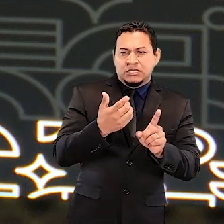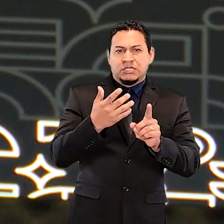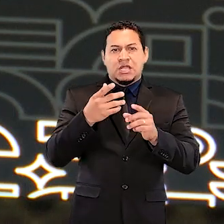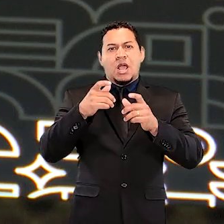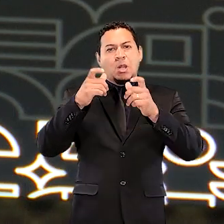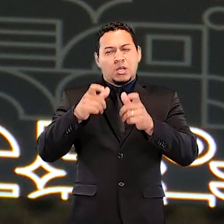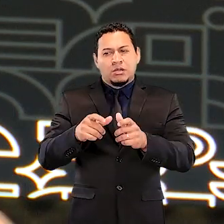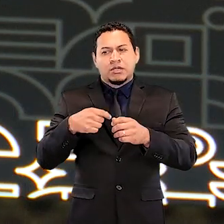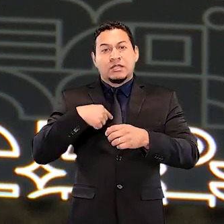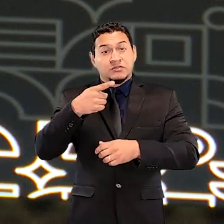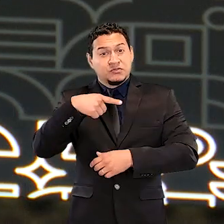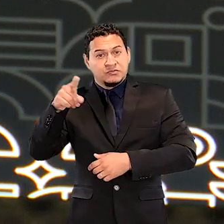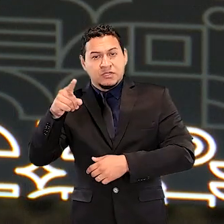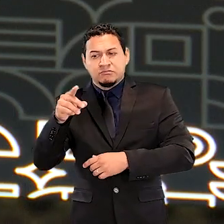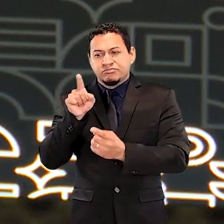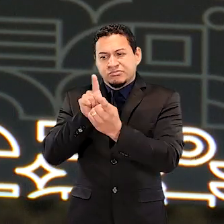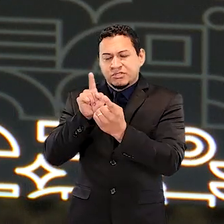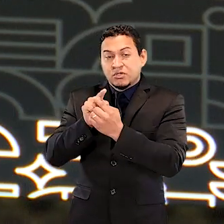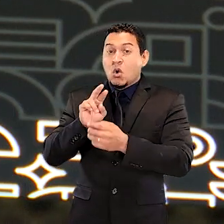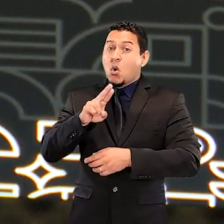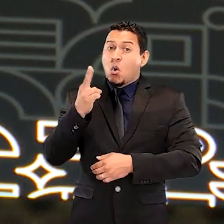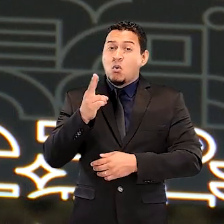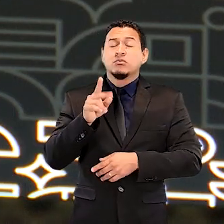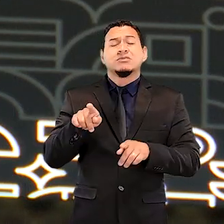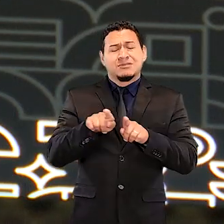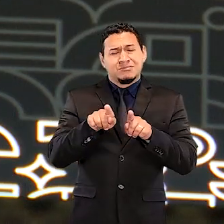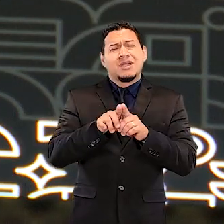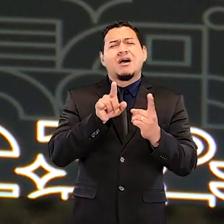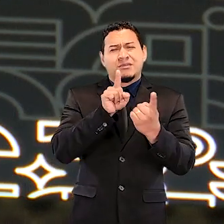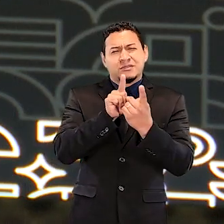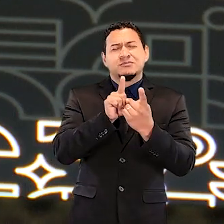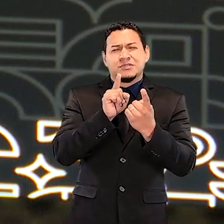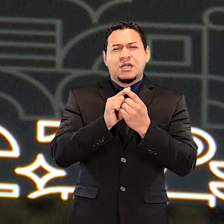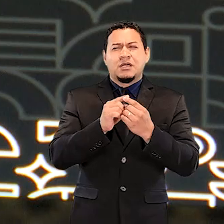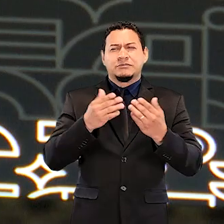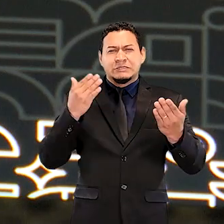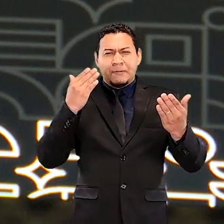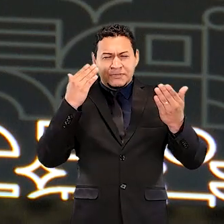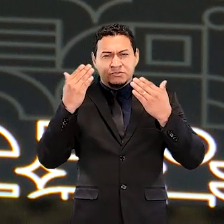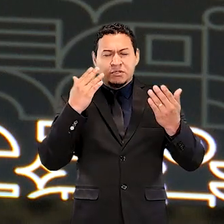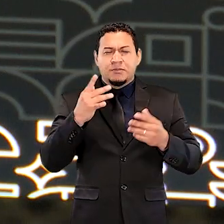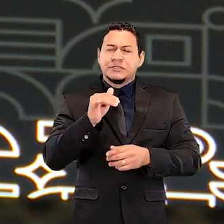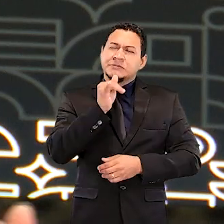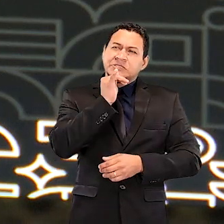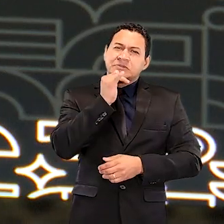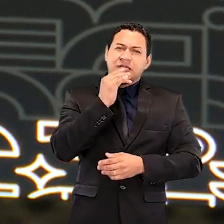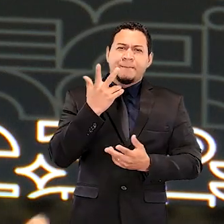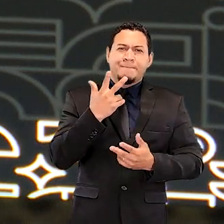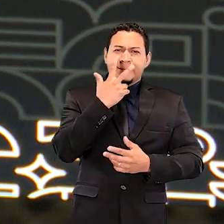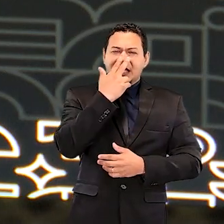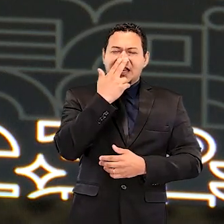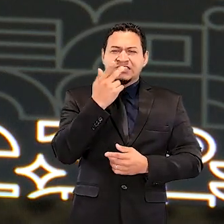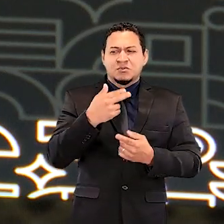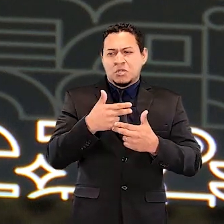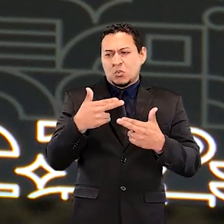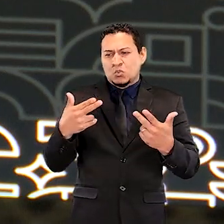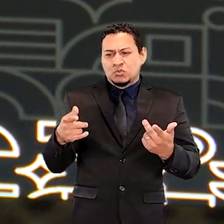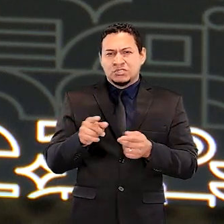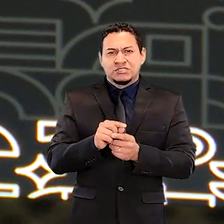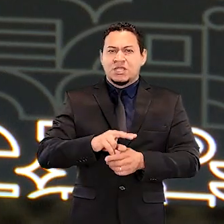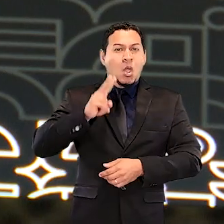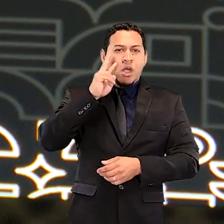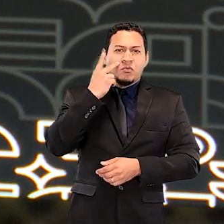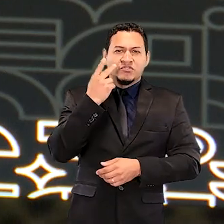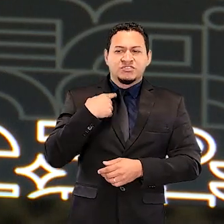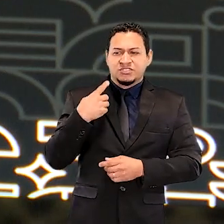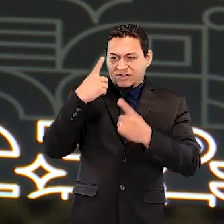vão buscar, ou atendimento psicológico, que às vezes é travestido como uma causa não necessariamente